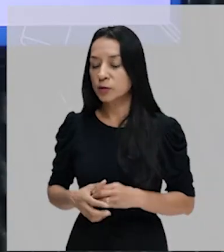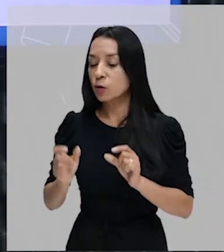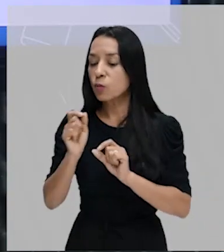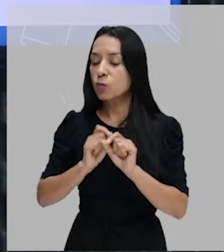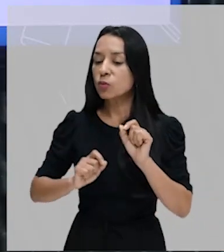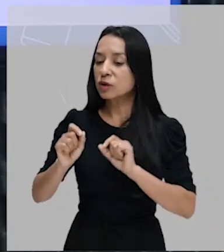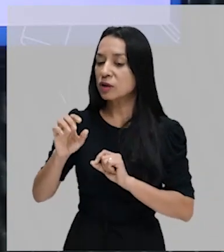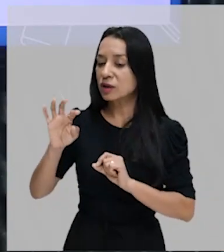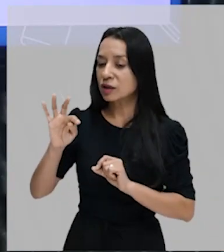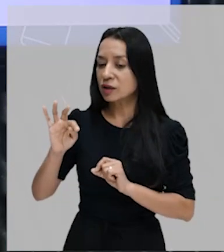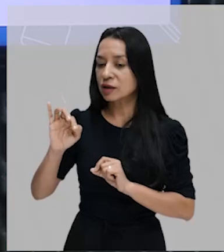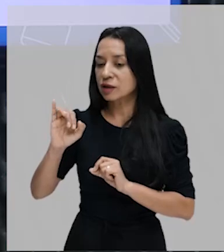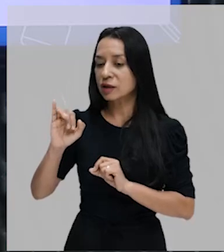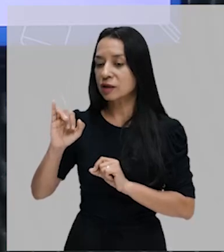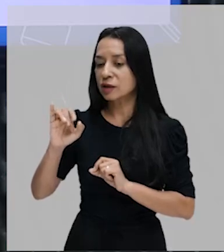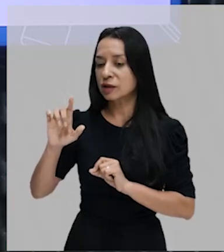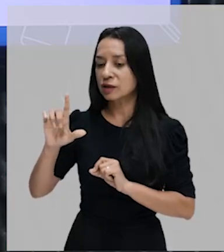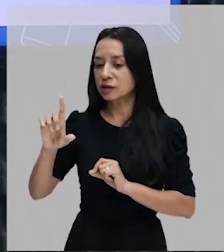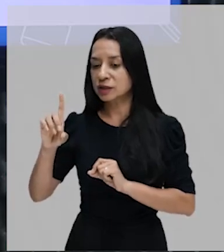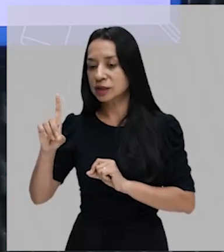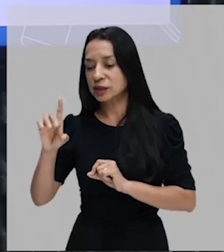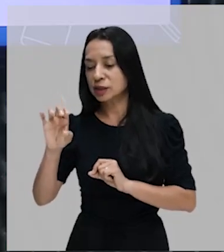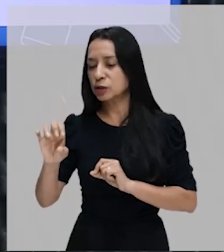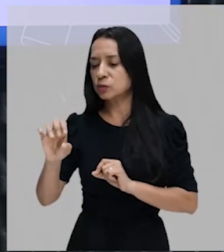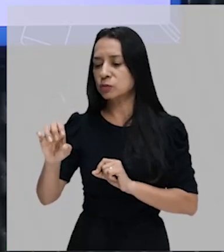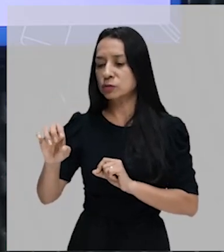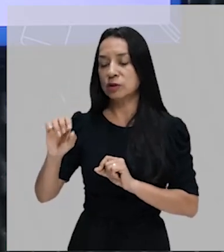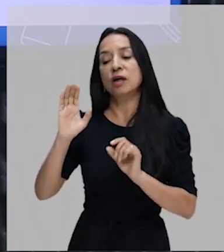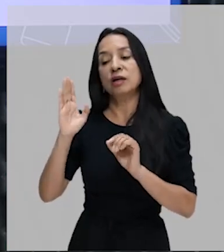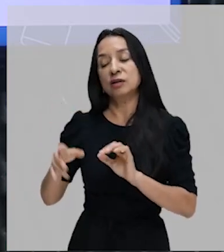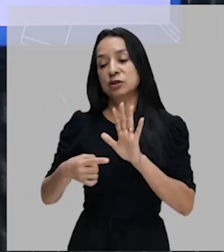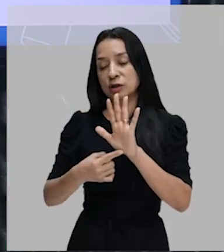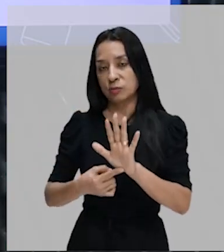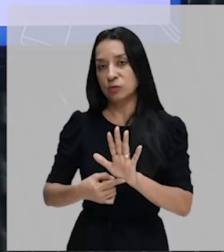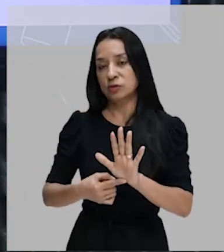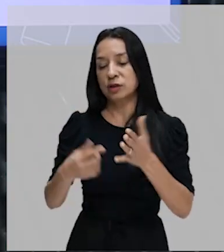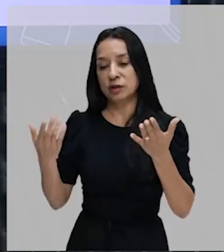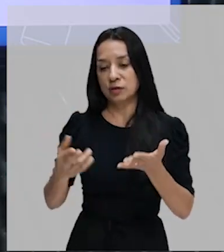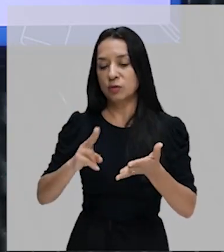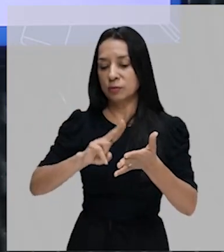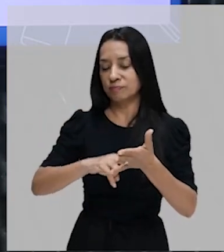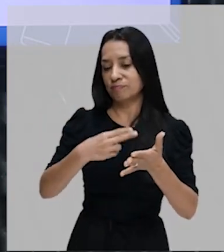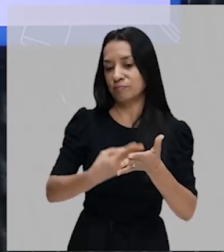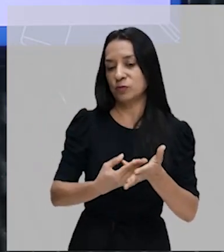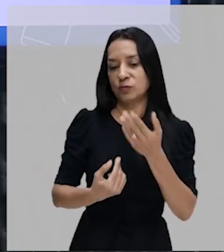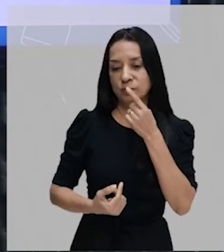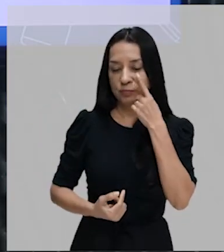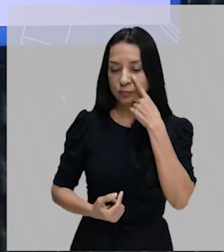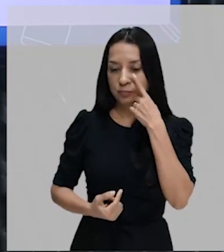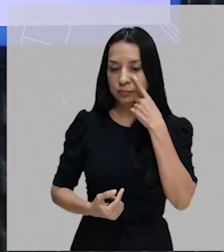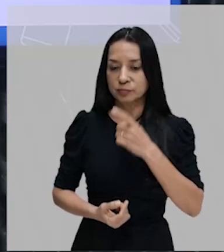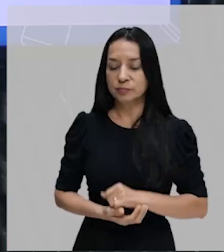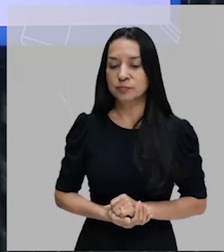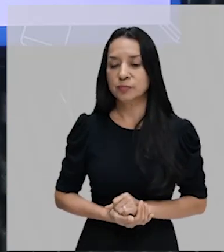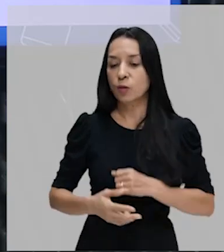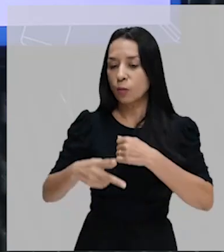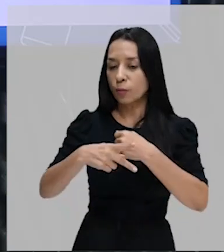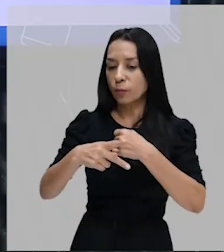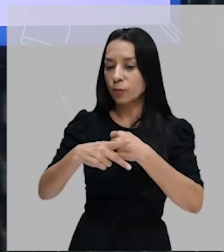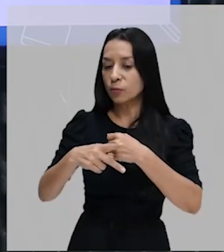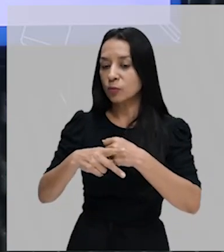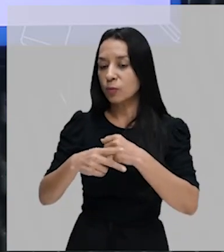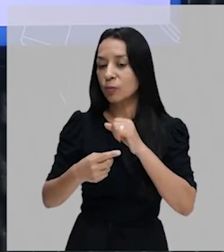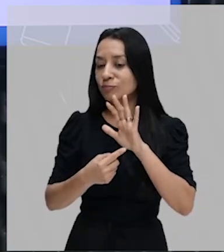é tilde, professor? Eu já disse para vocês, vamos ver aqui na tradução. Os pronomes demonstrativos são usados o quê? Para